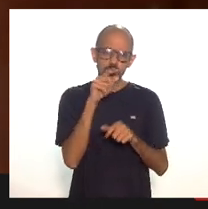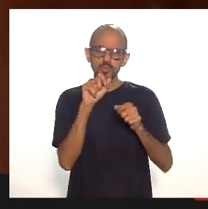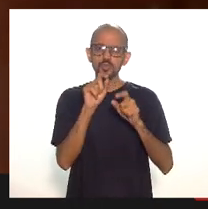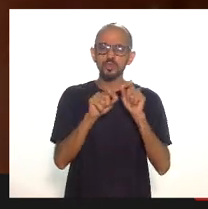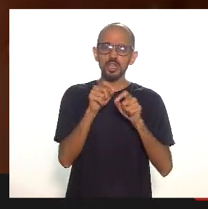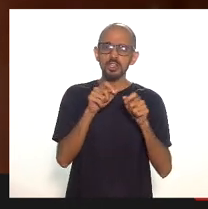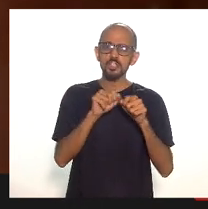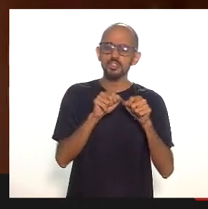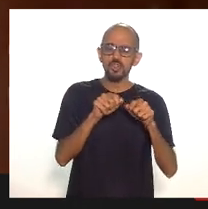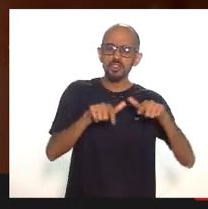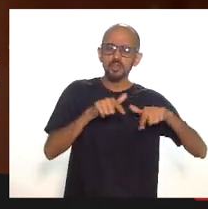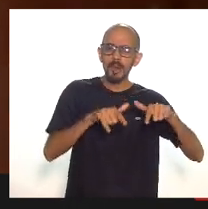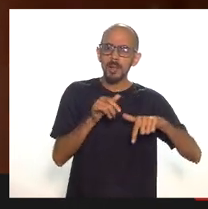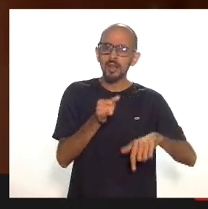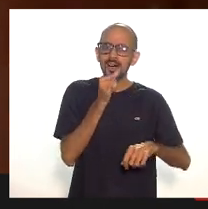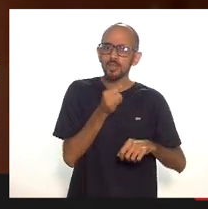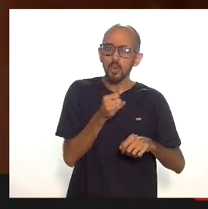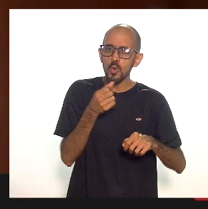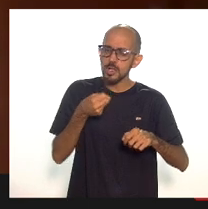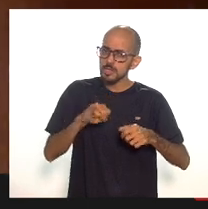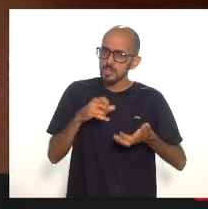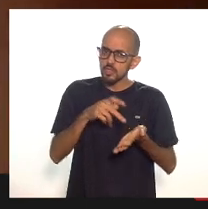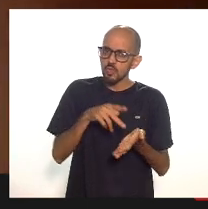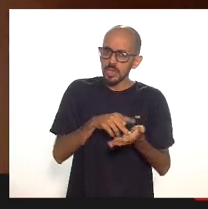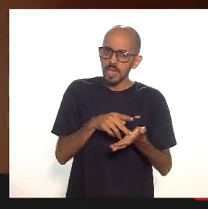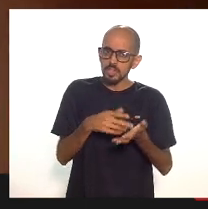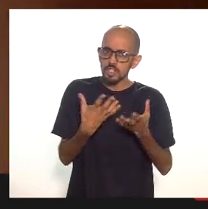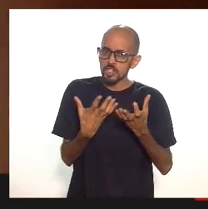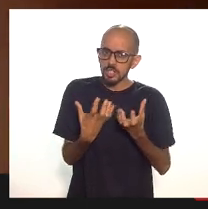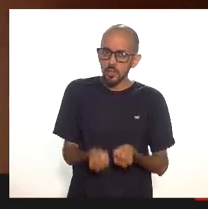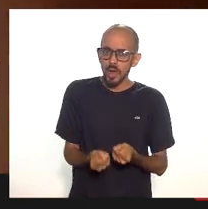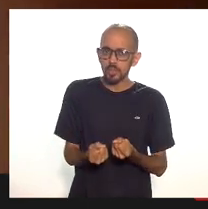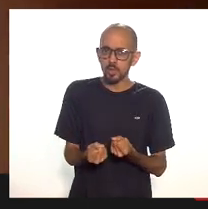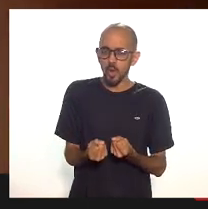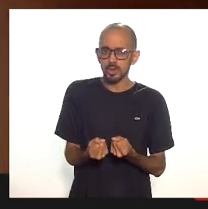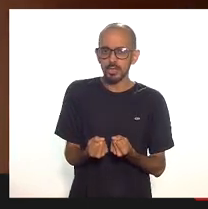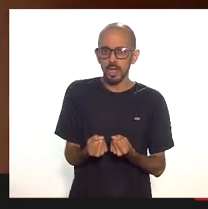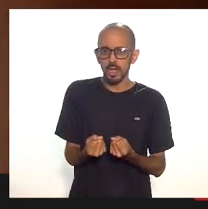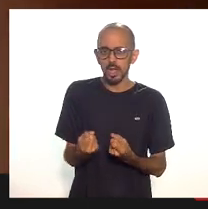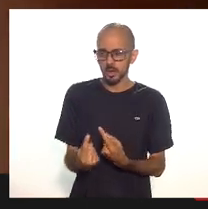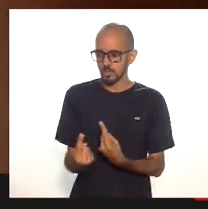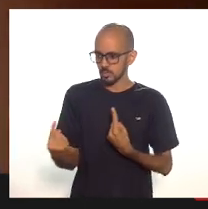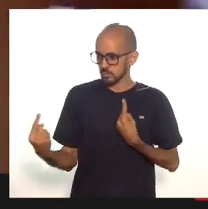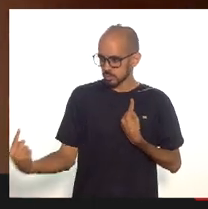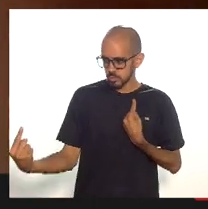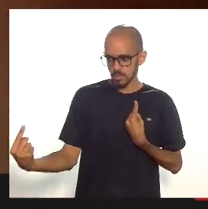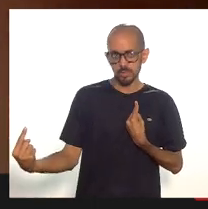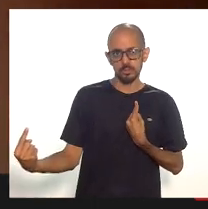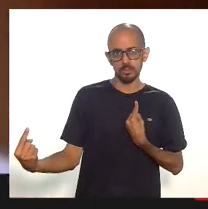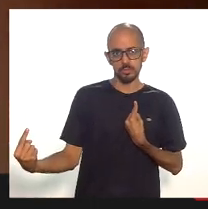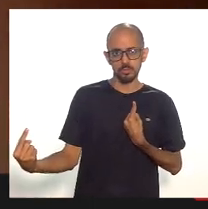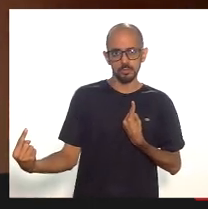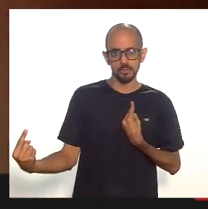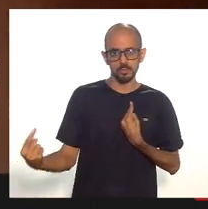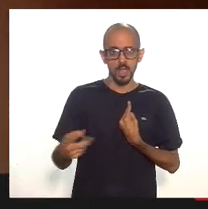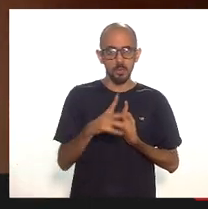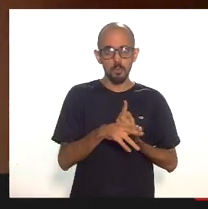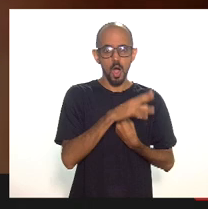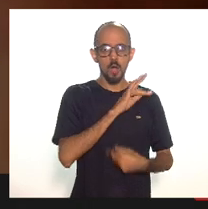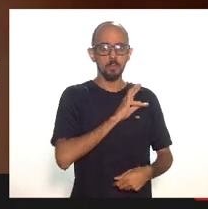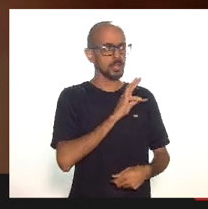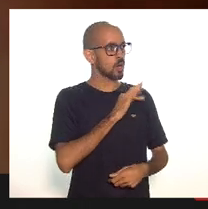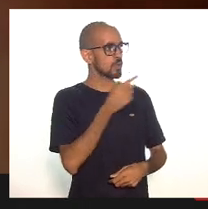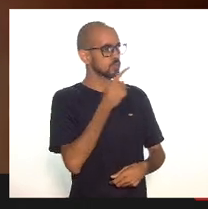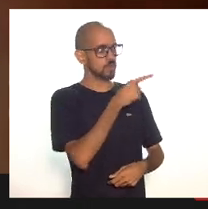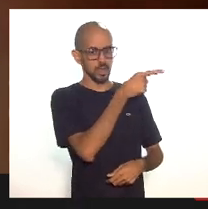enxugando gelo, se a gente não adota a vera as medidas de distanciamento social, as medidas de isolamento social? Deputada Marta Rocha, como a senhora, eu penso nas